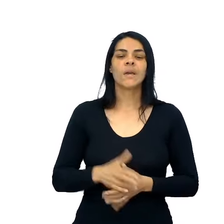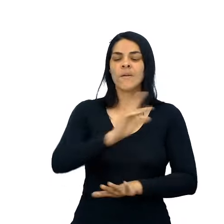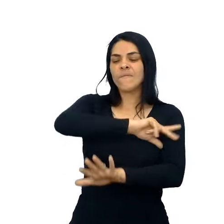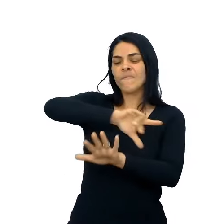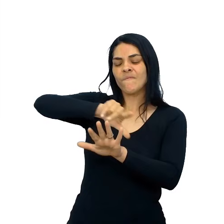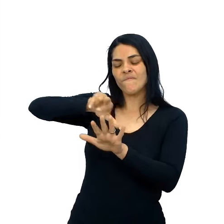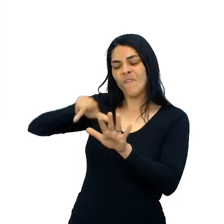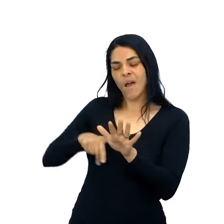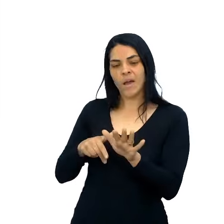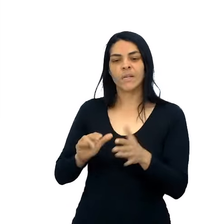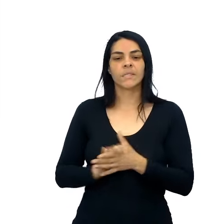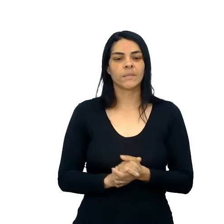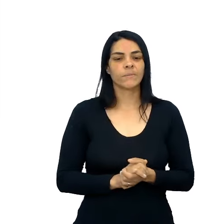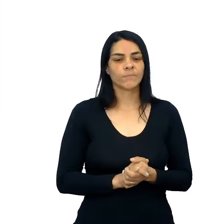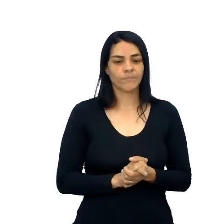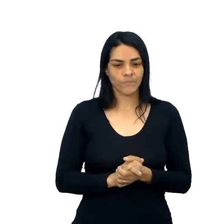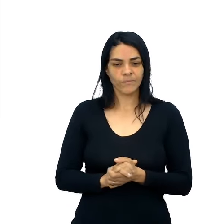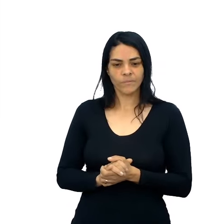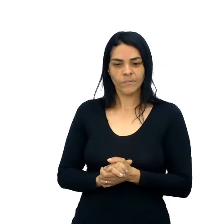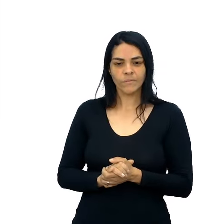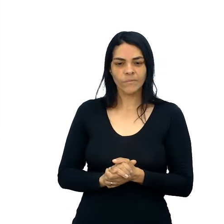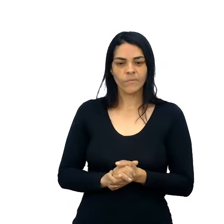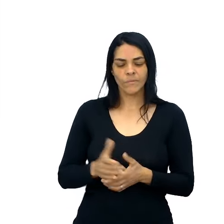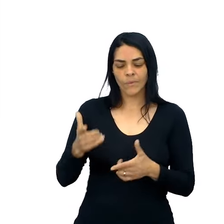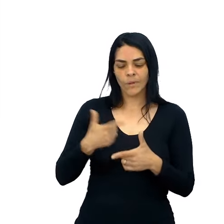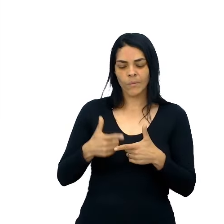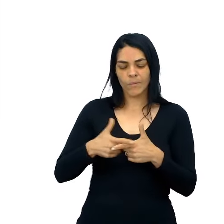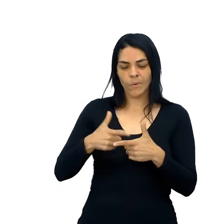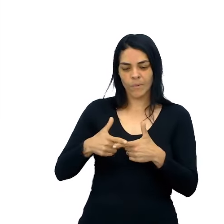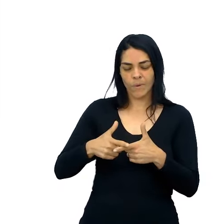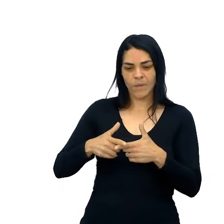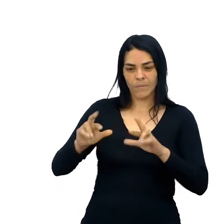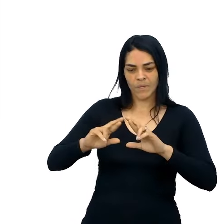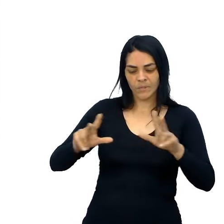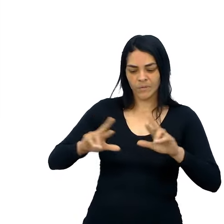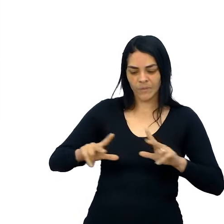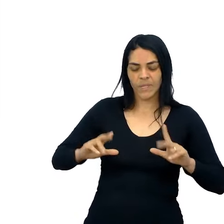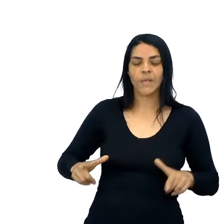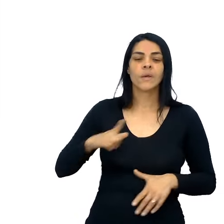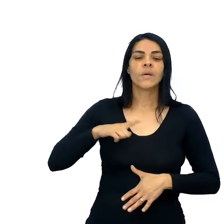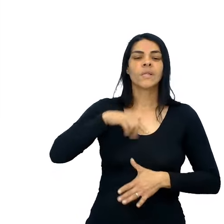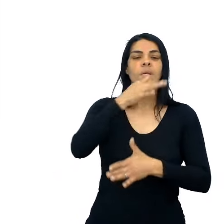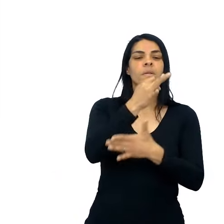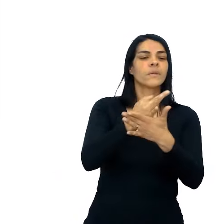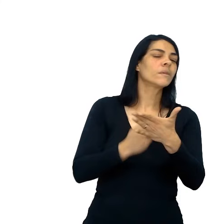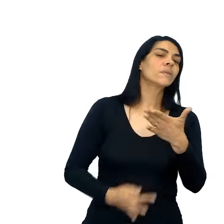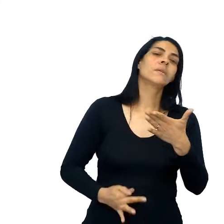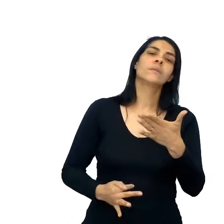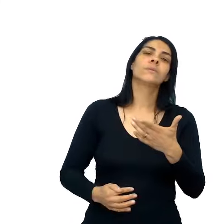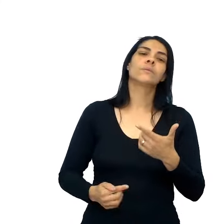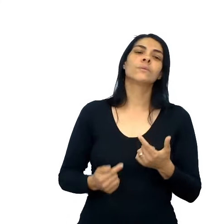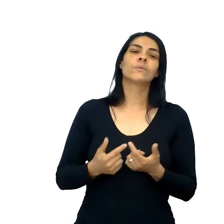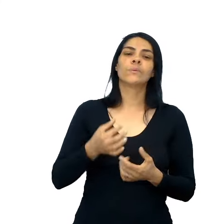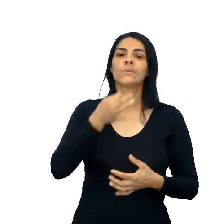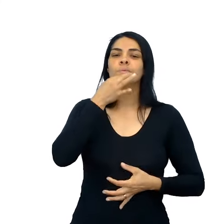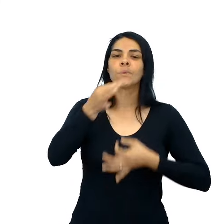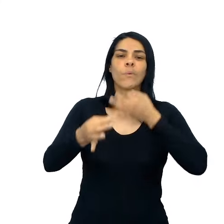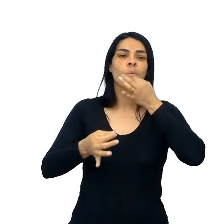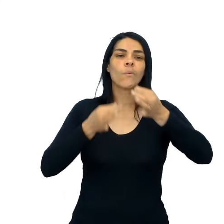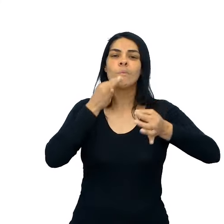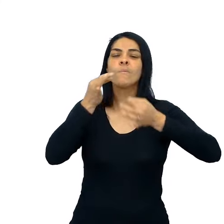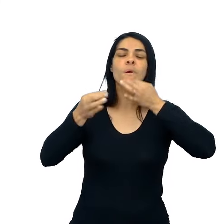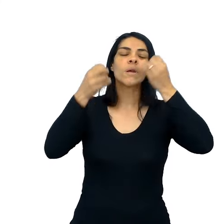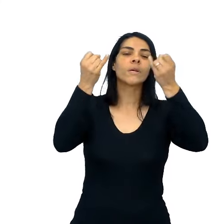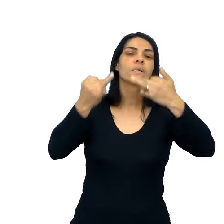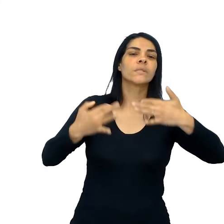outros. Na dimensão dos problemas controversos, nós temos aí textos da ordem do argumentar, da ordem